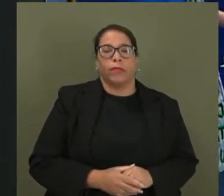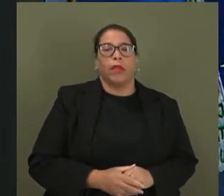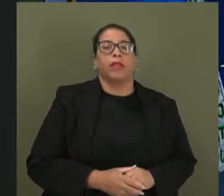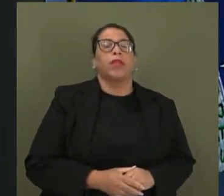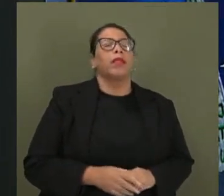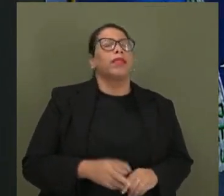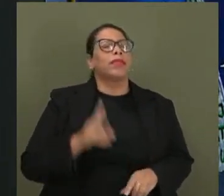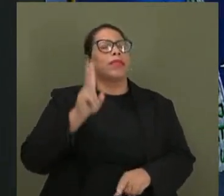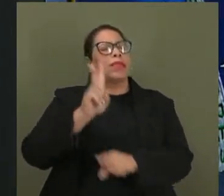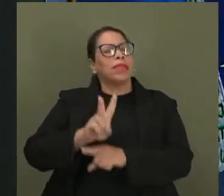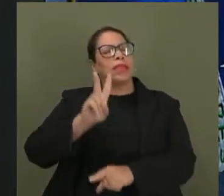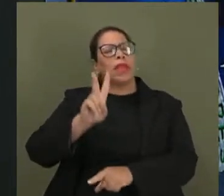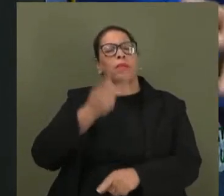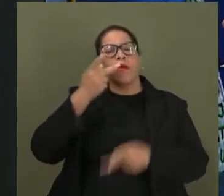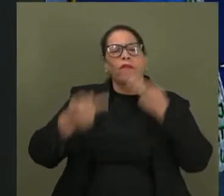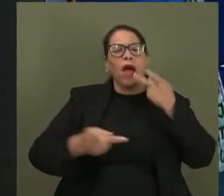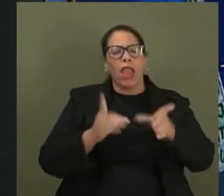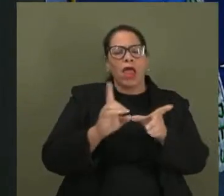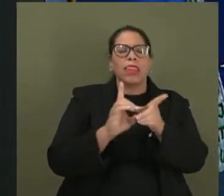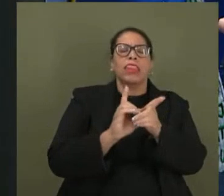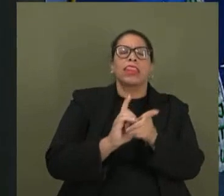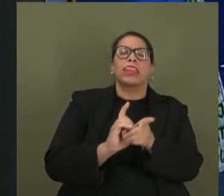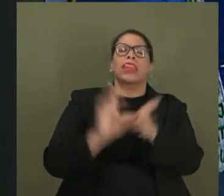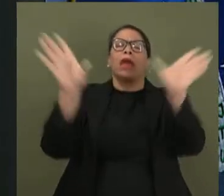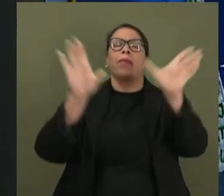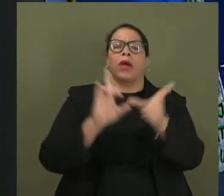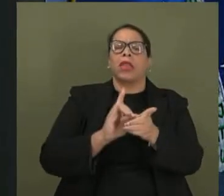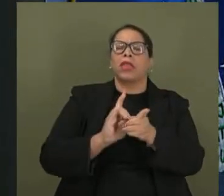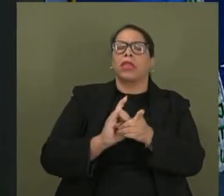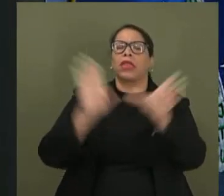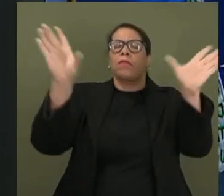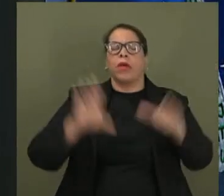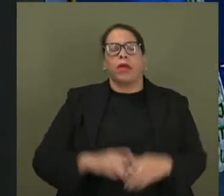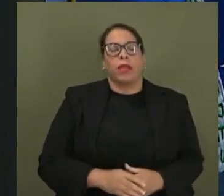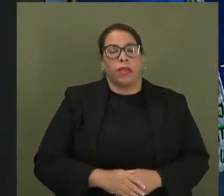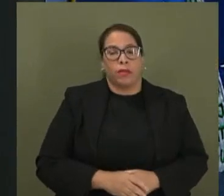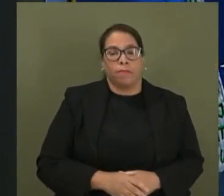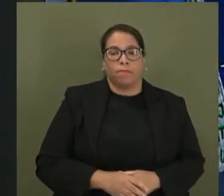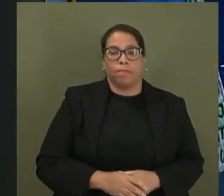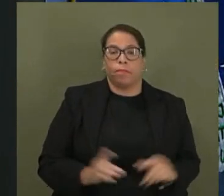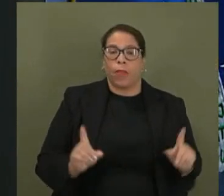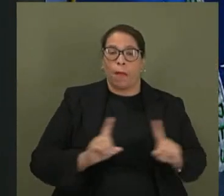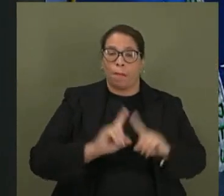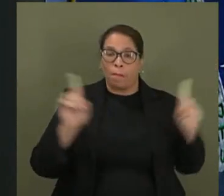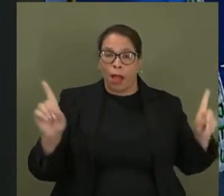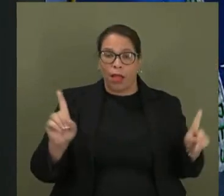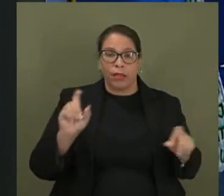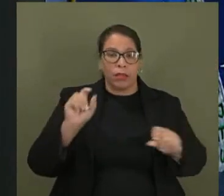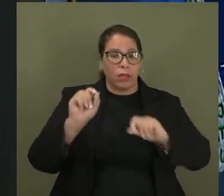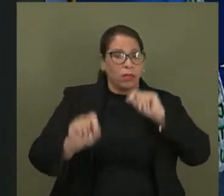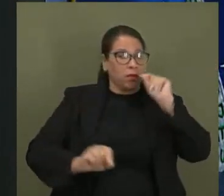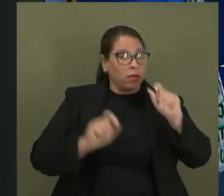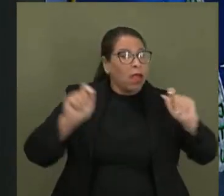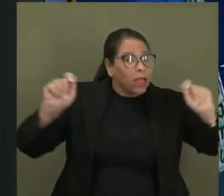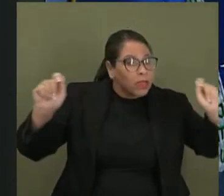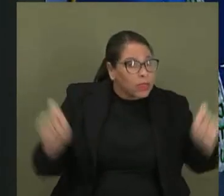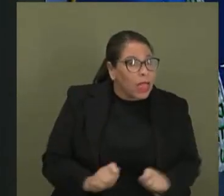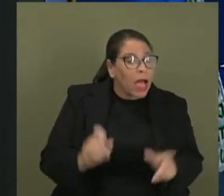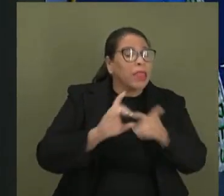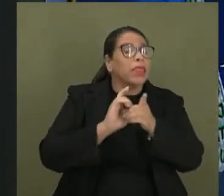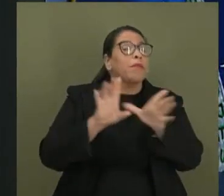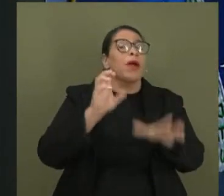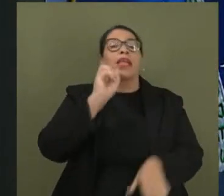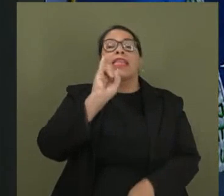a democracia. Enchem a boca para falar em democracia. Mas isso só é possível quando